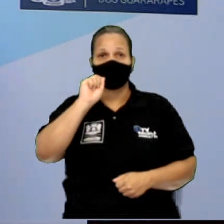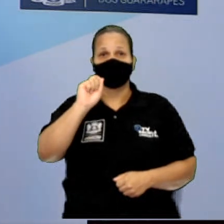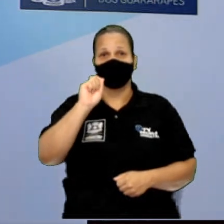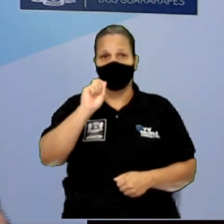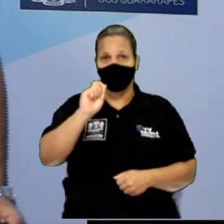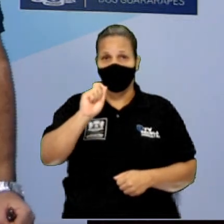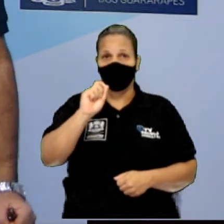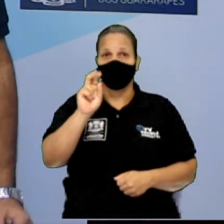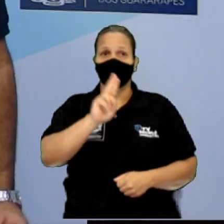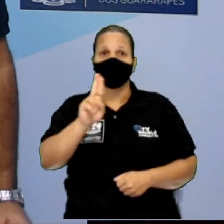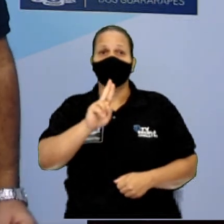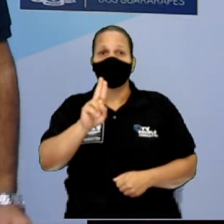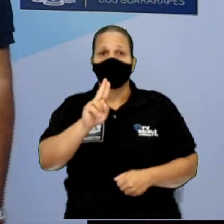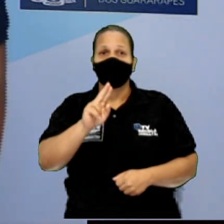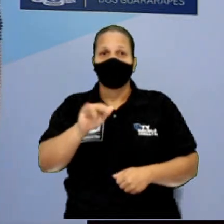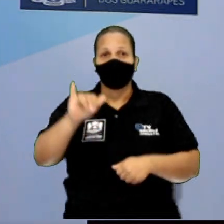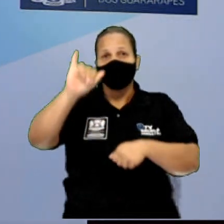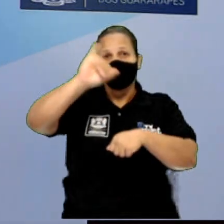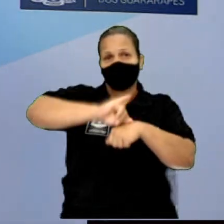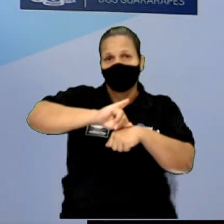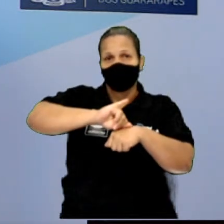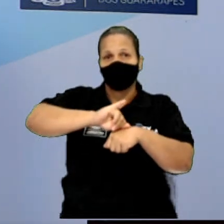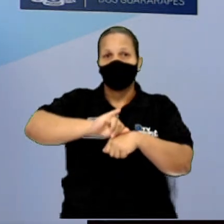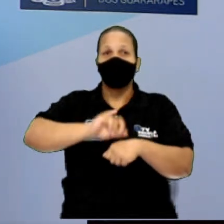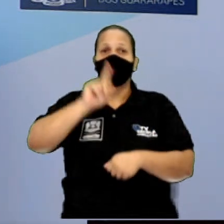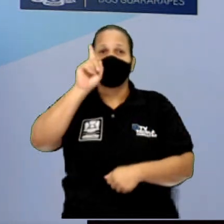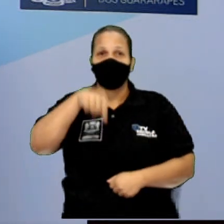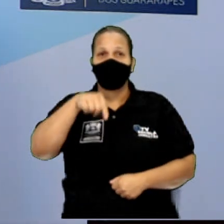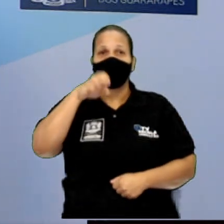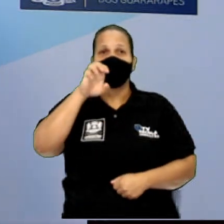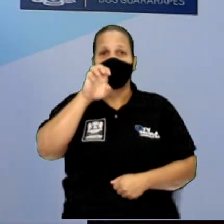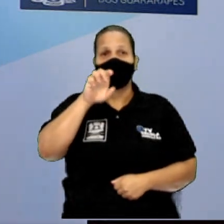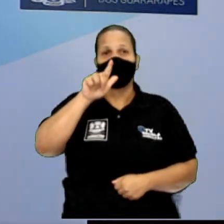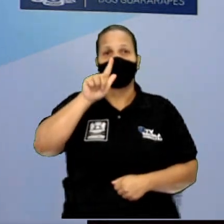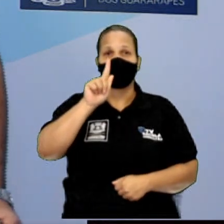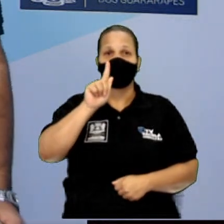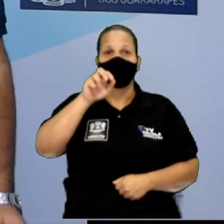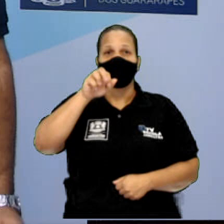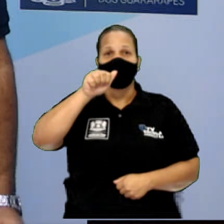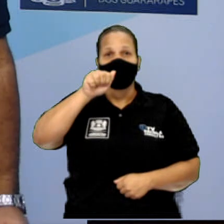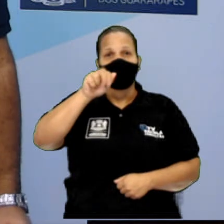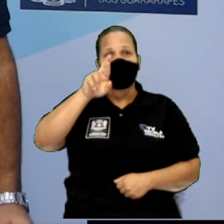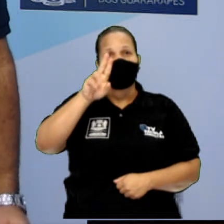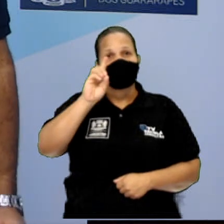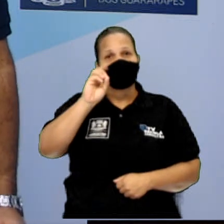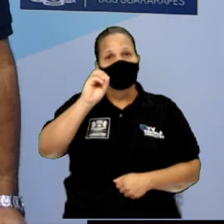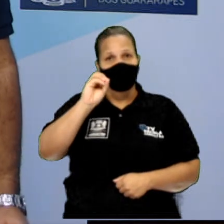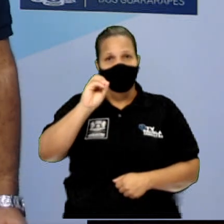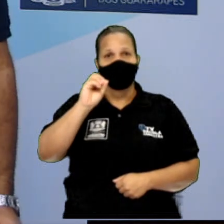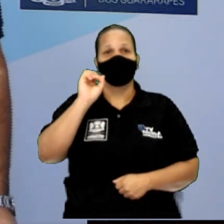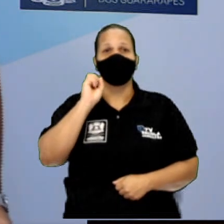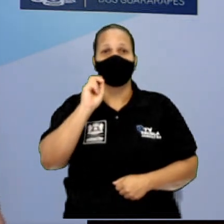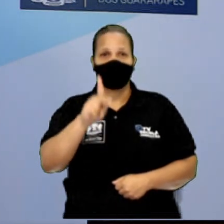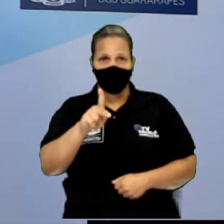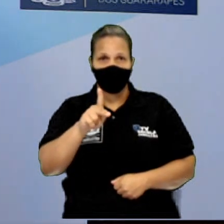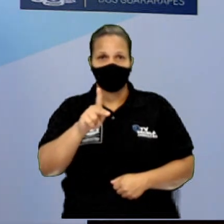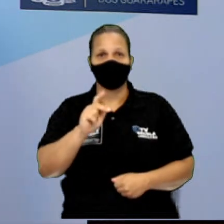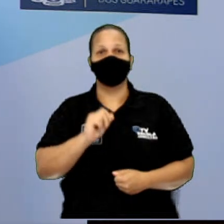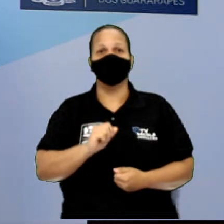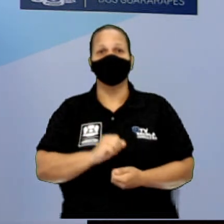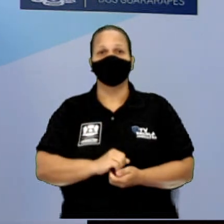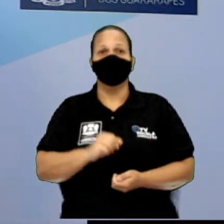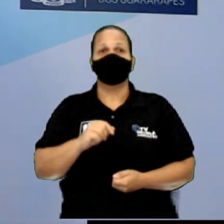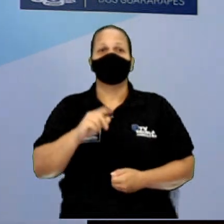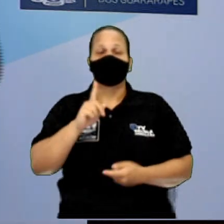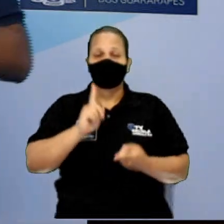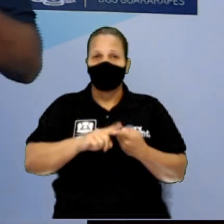de equador, tá? Enquanto nos meridianos, nós podemos chamar a linha central de Greenwich. Nós chamamos